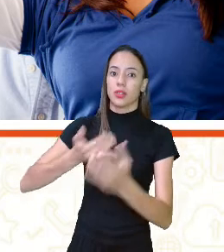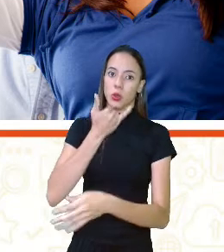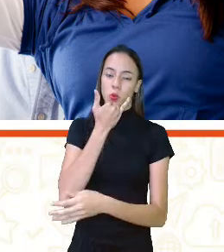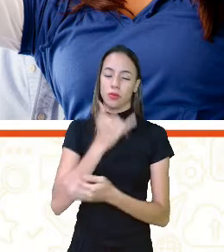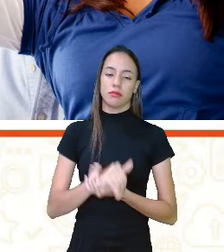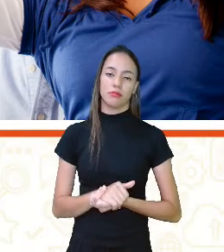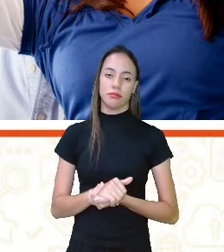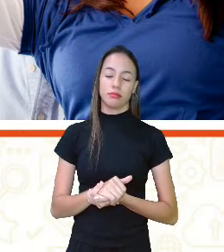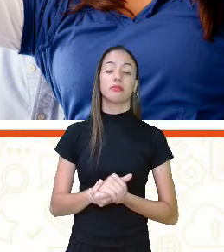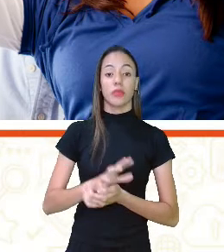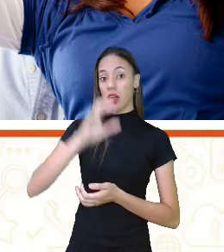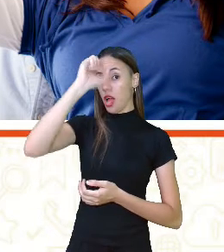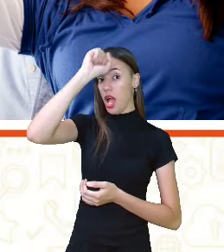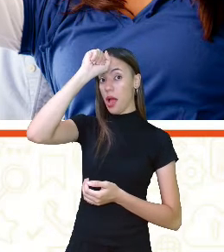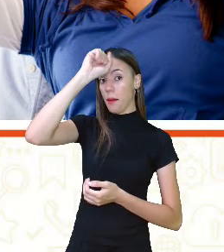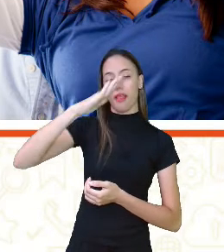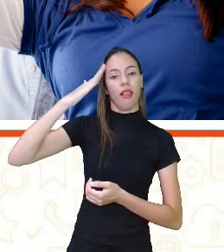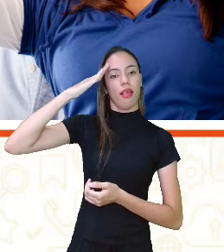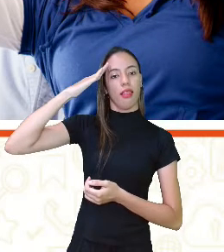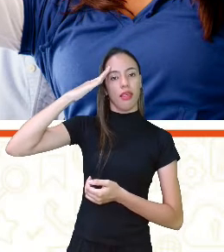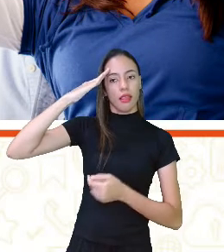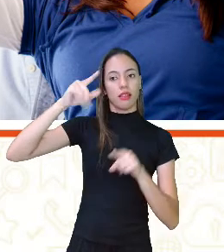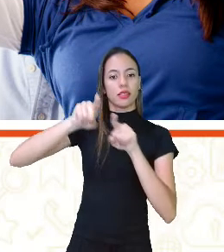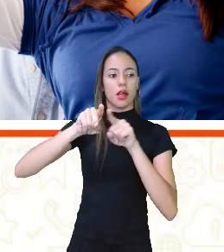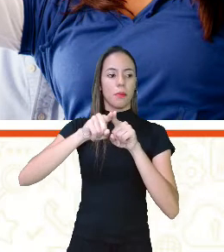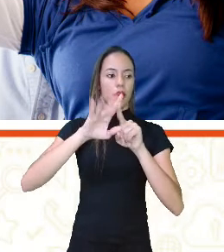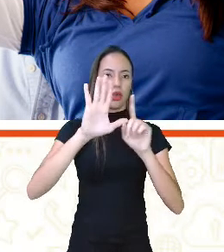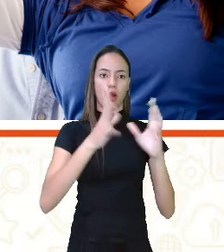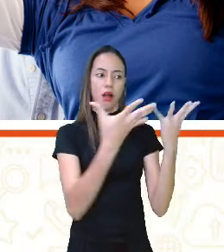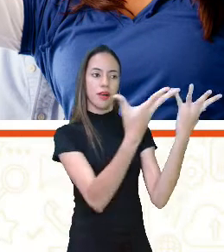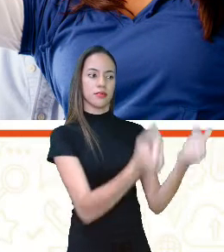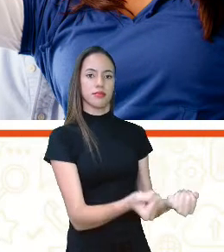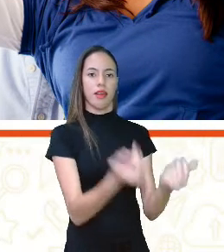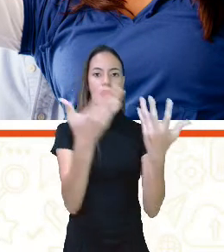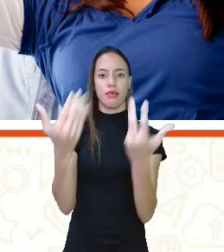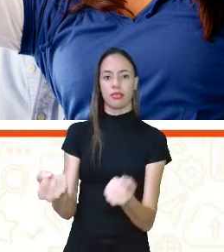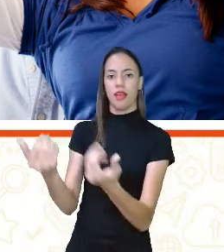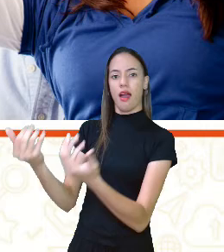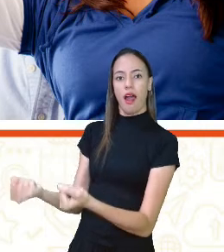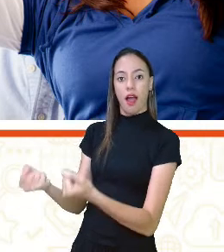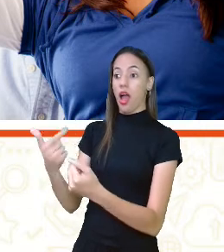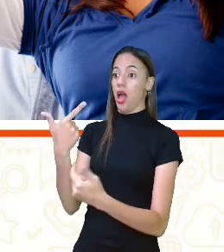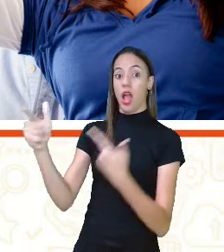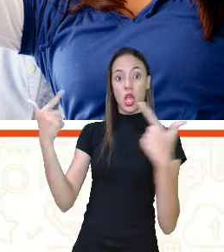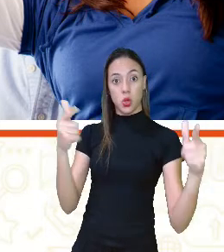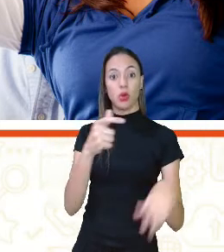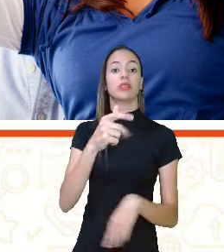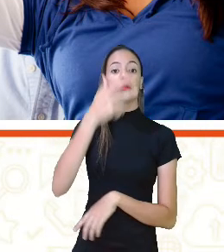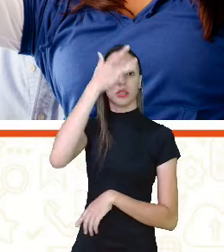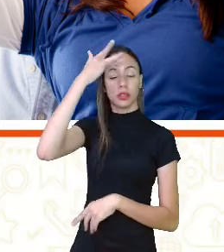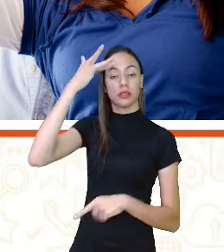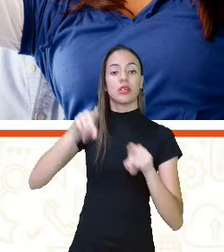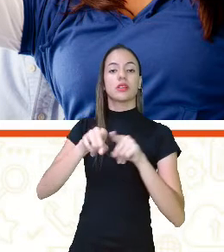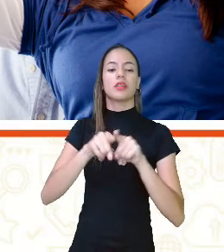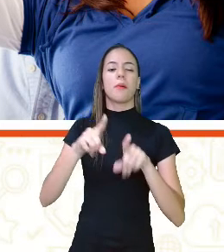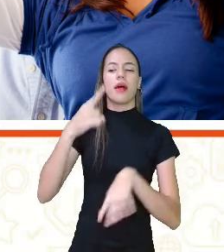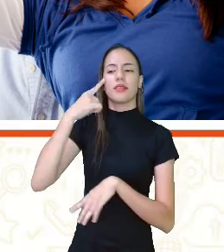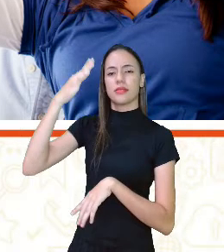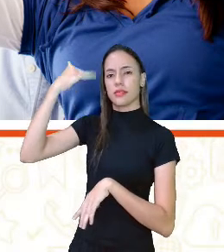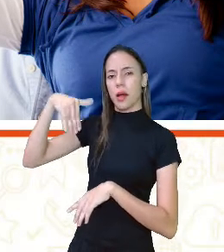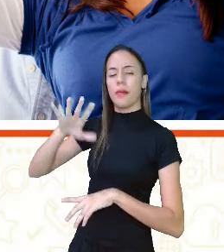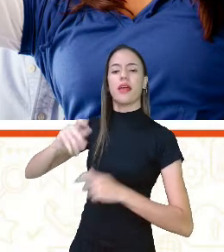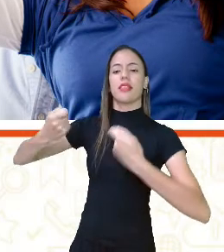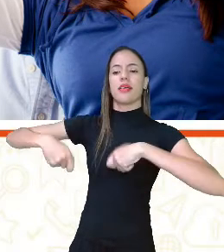a compreender e a aceitar os outros, que é o conviver, a reconhecer as necessidades e competências